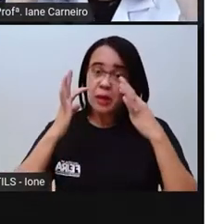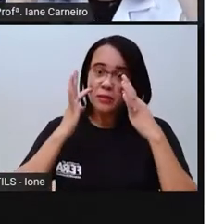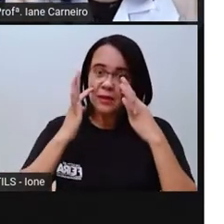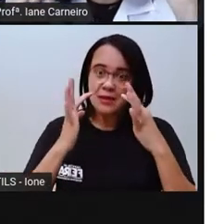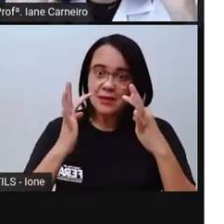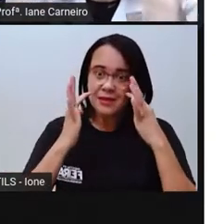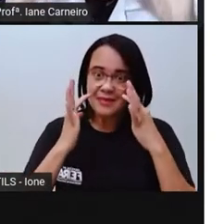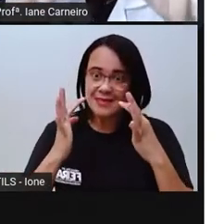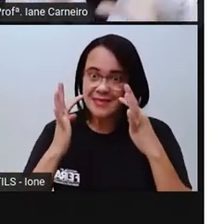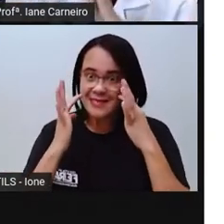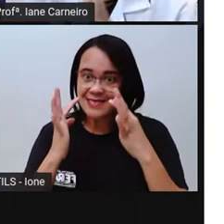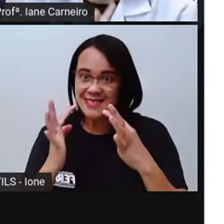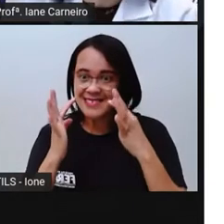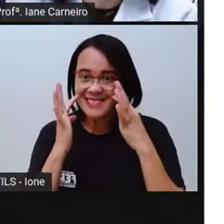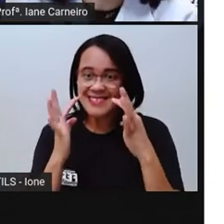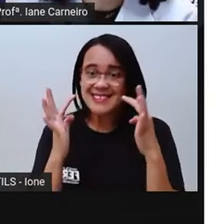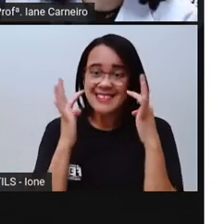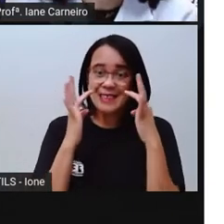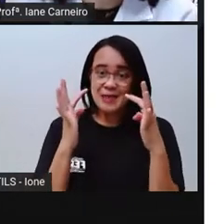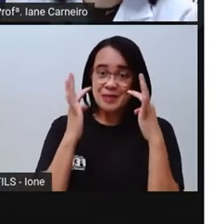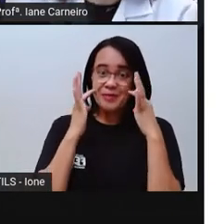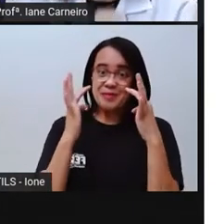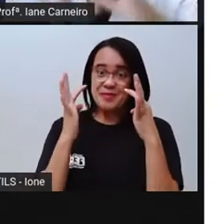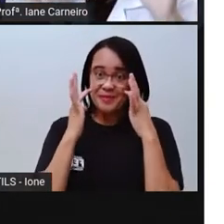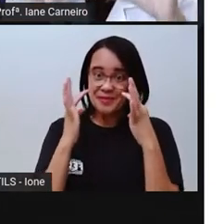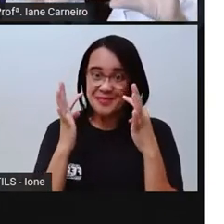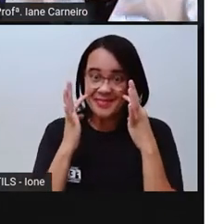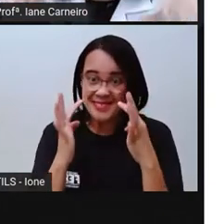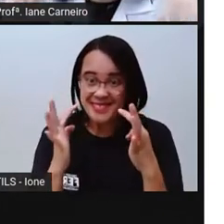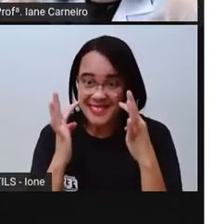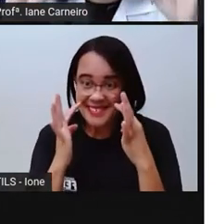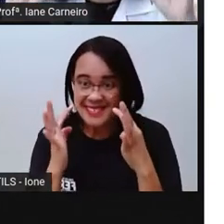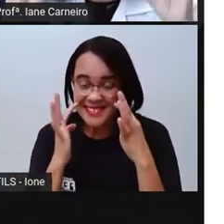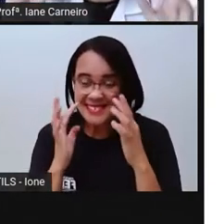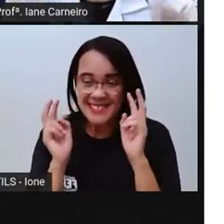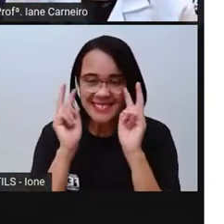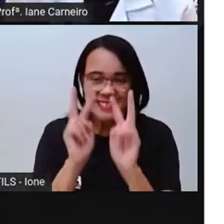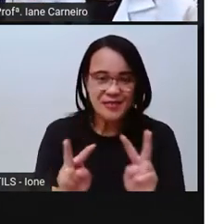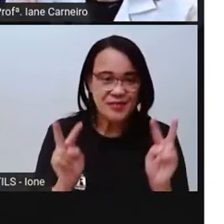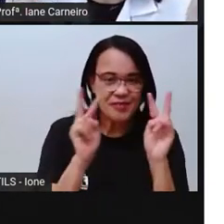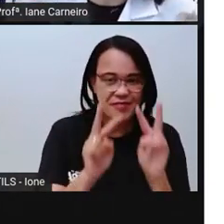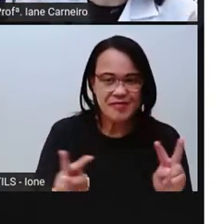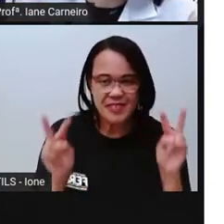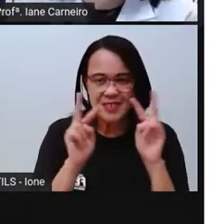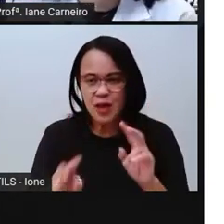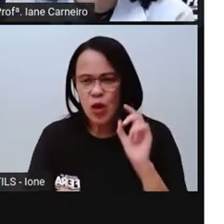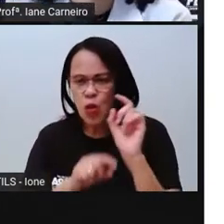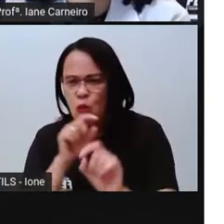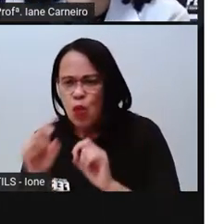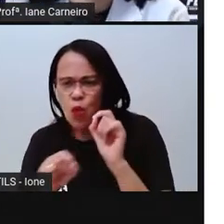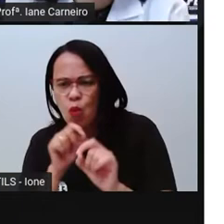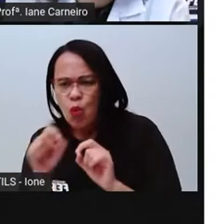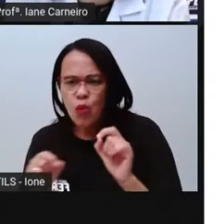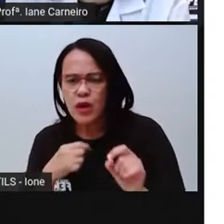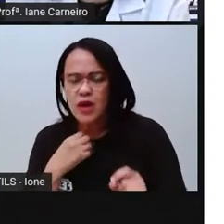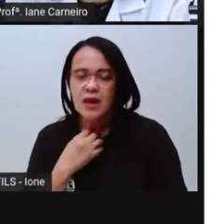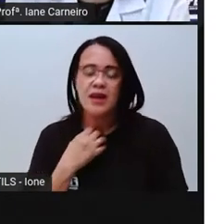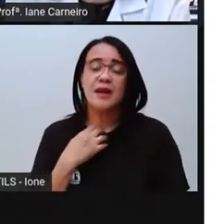como detetive? Então vocês vão ser detetives agora e vão olhar com bastante atenção para as imagens. Vamos